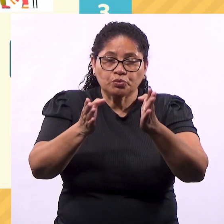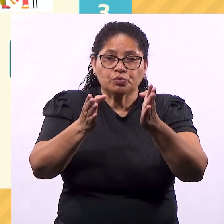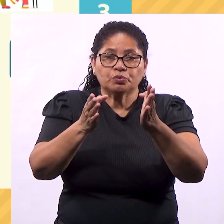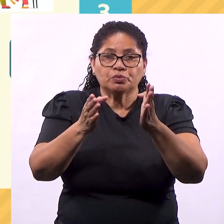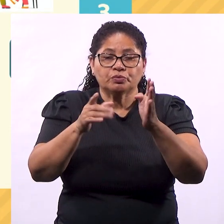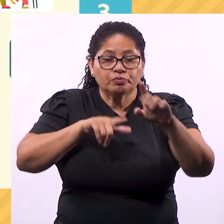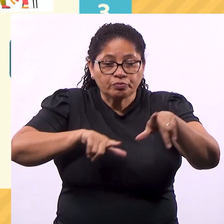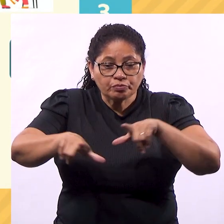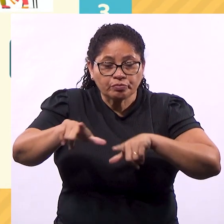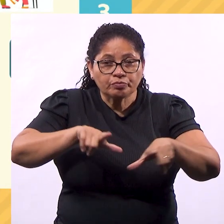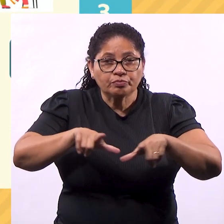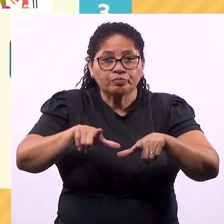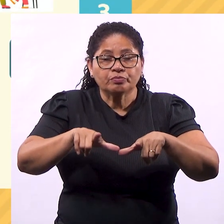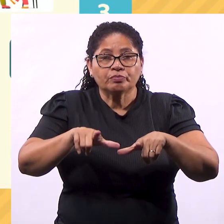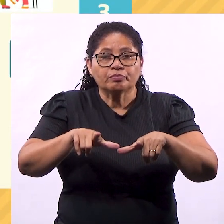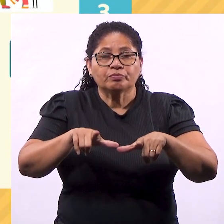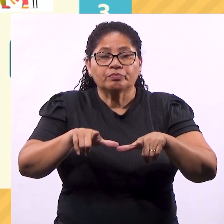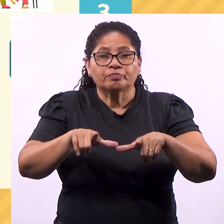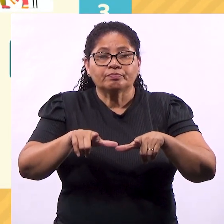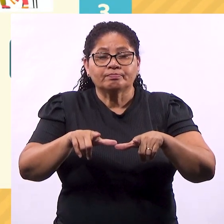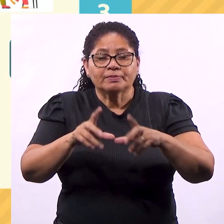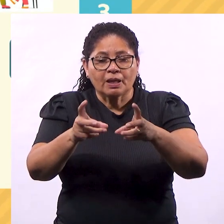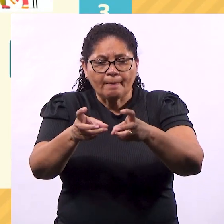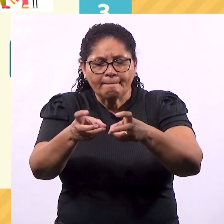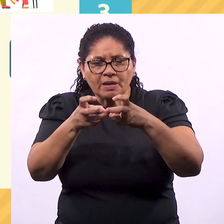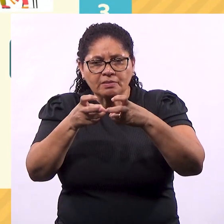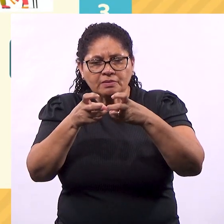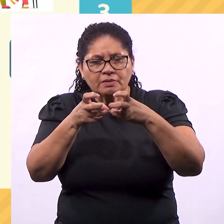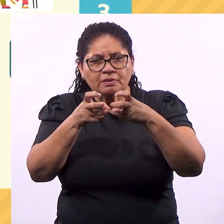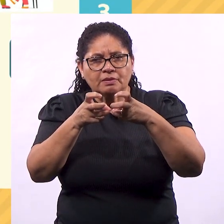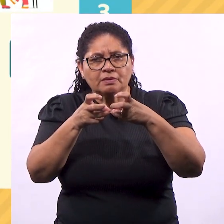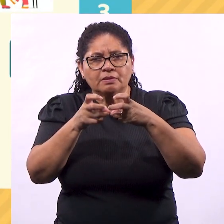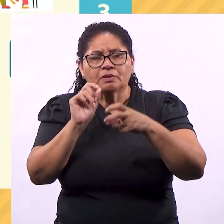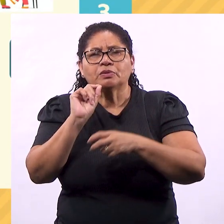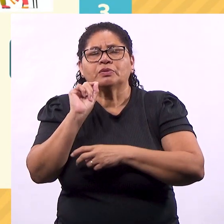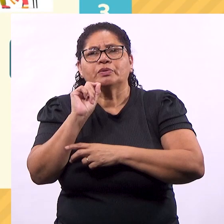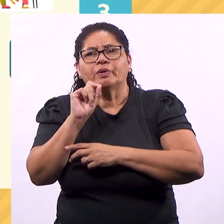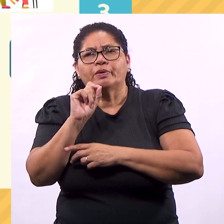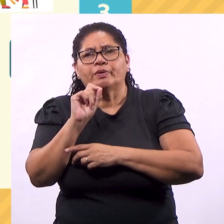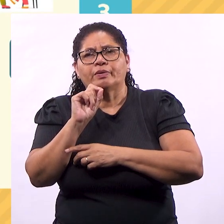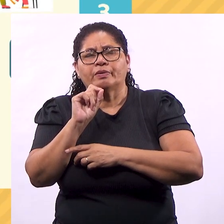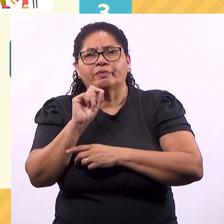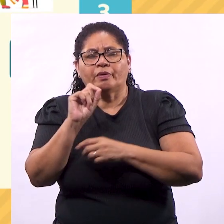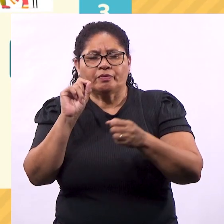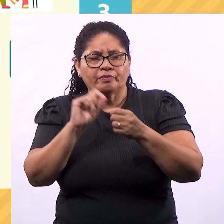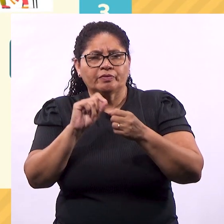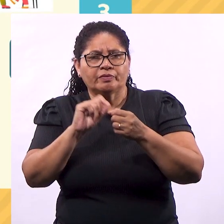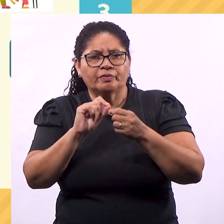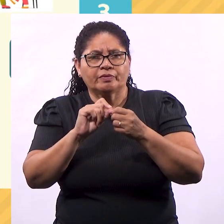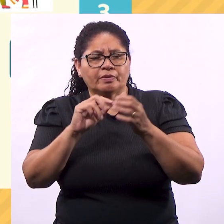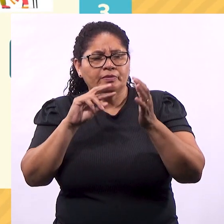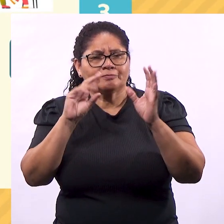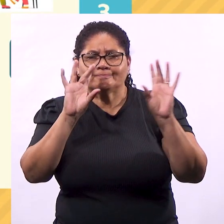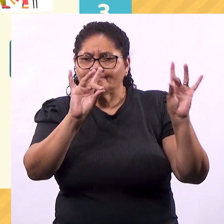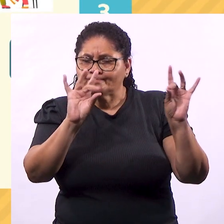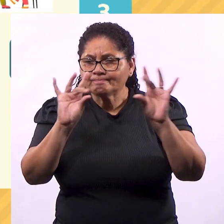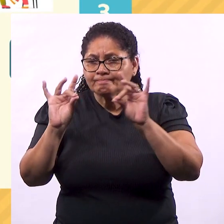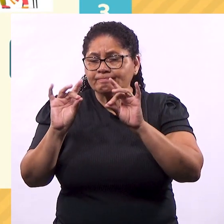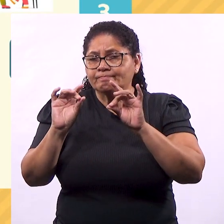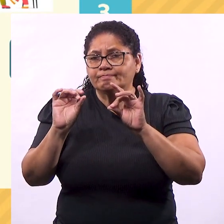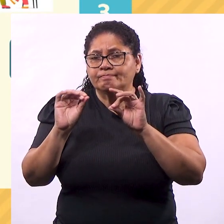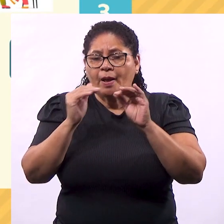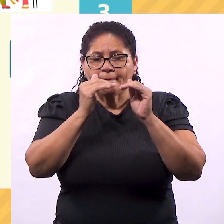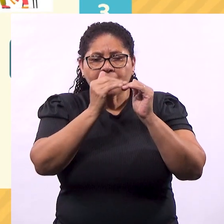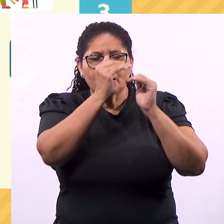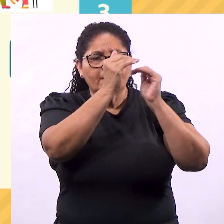ele vai trabalhar né sobre a perspectiva do que vocês vão atuar especificamente